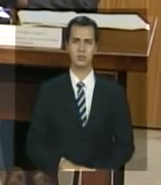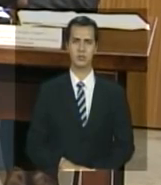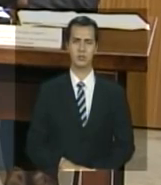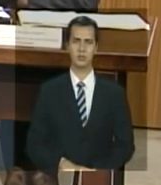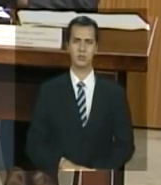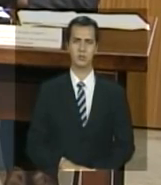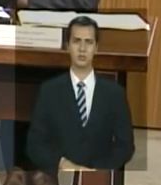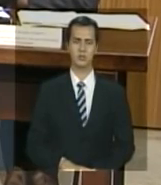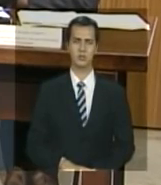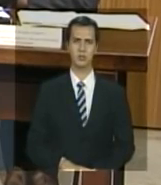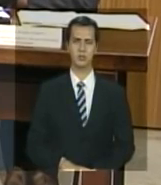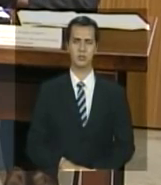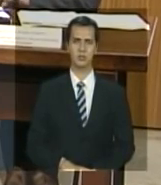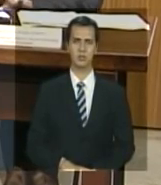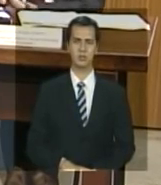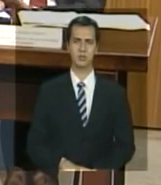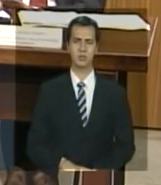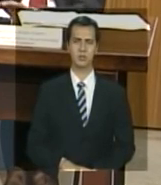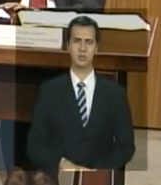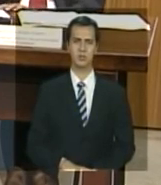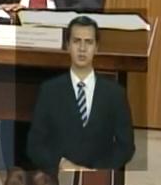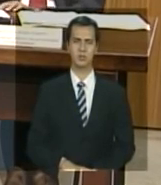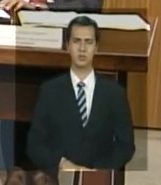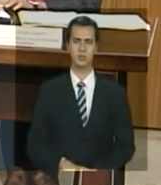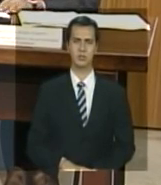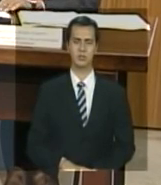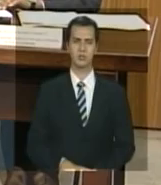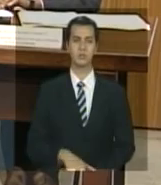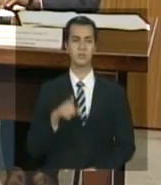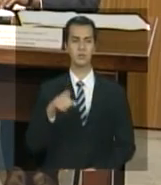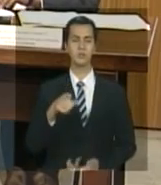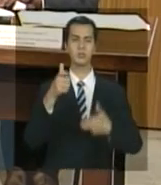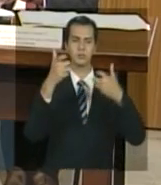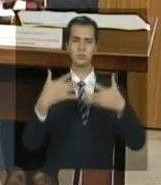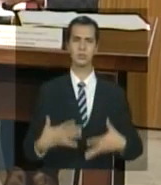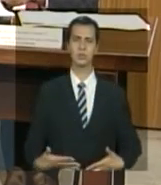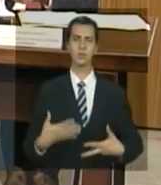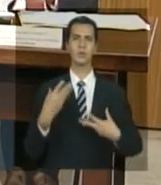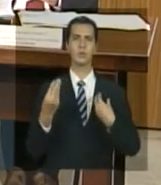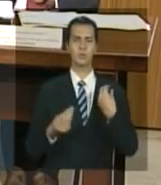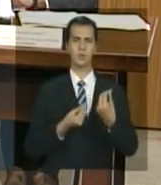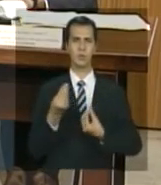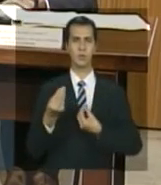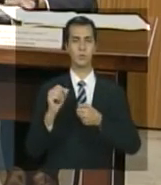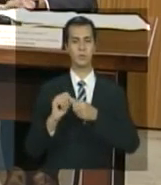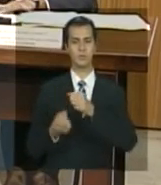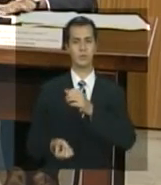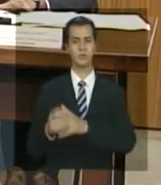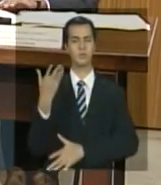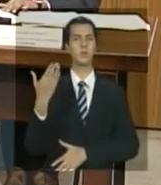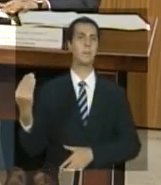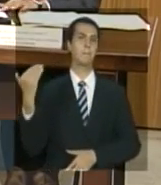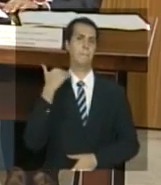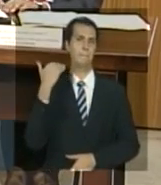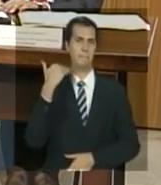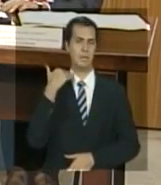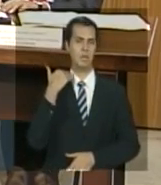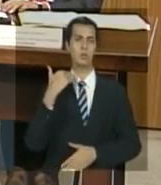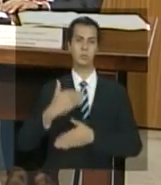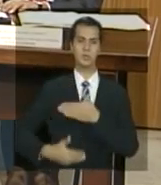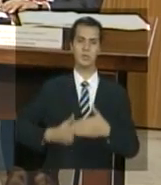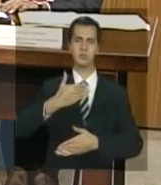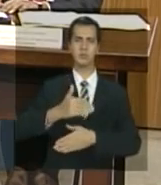Marulho, da agência France Press. A senhora comentou sobre esse lançamento ou criação de um banco de desenvolvimento